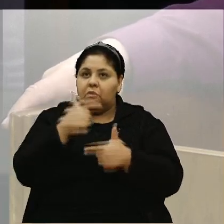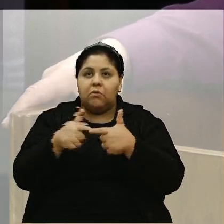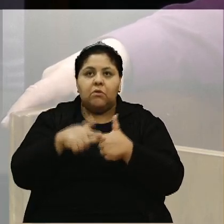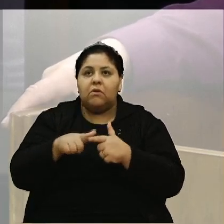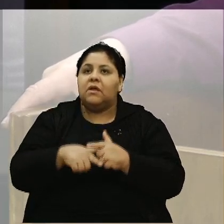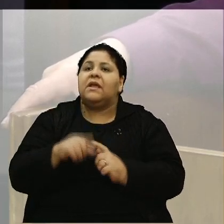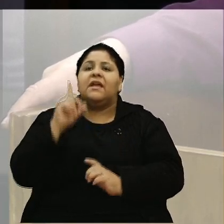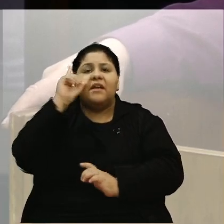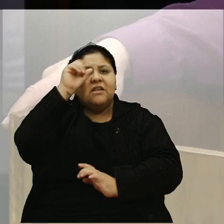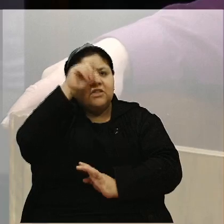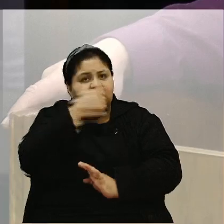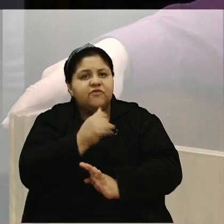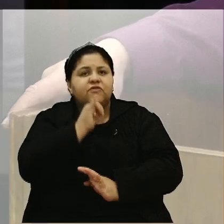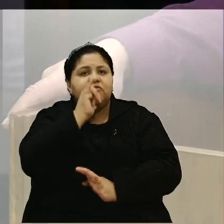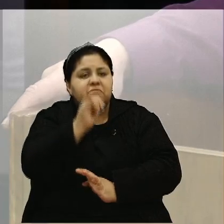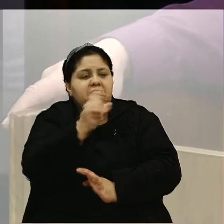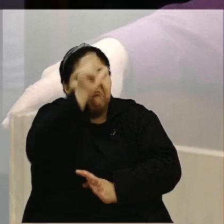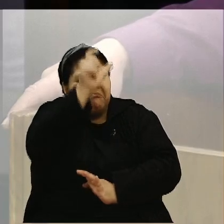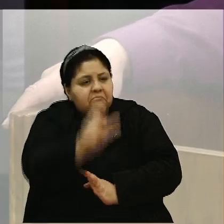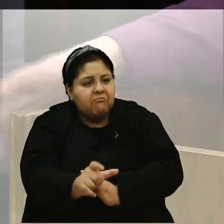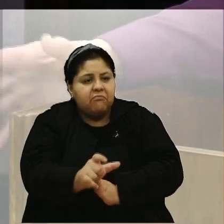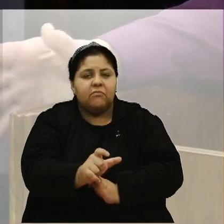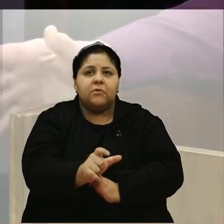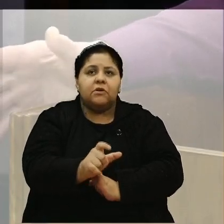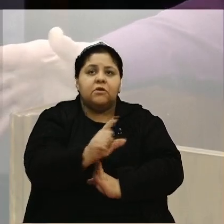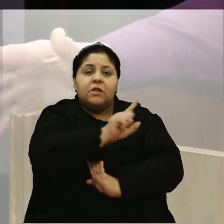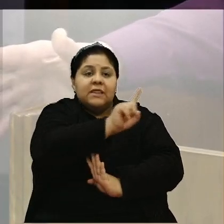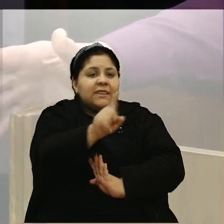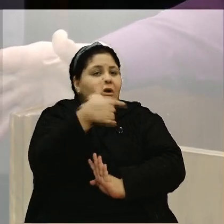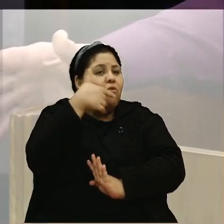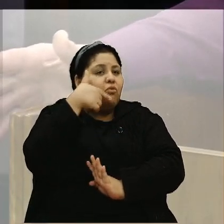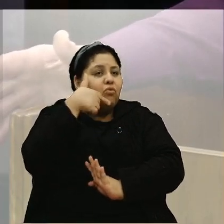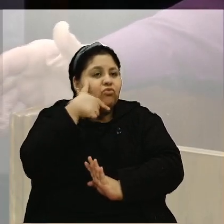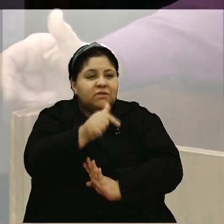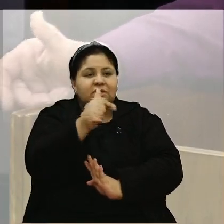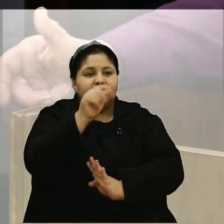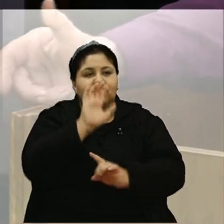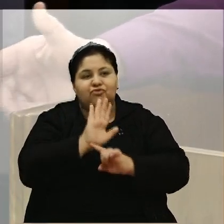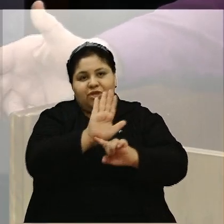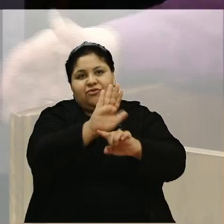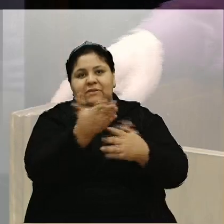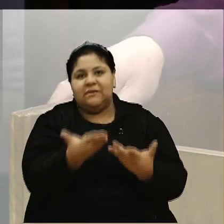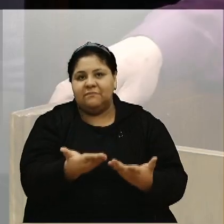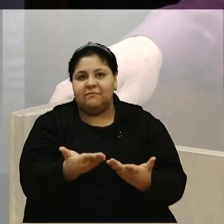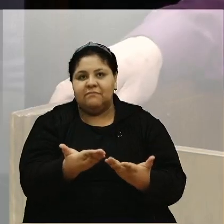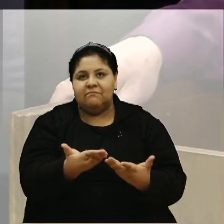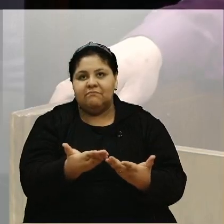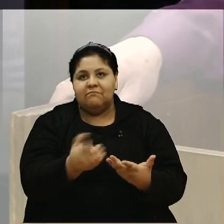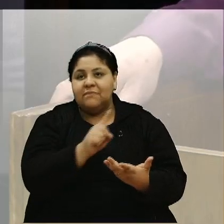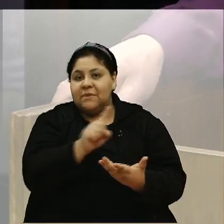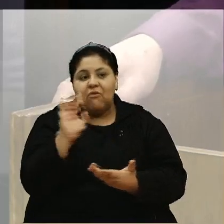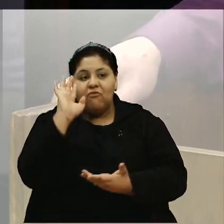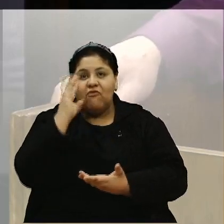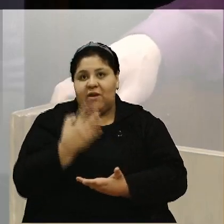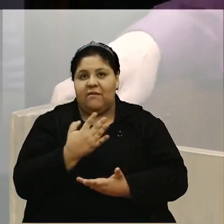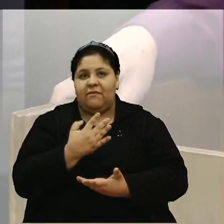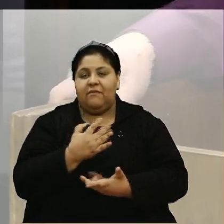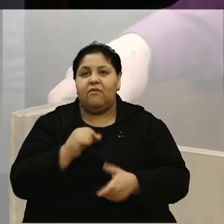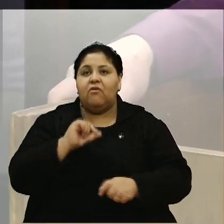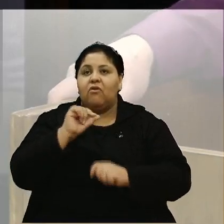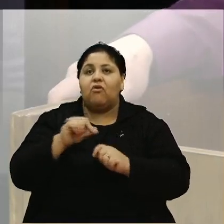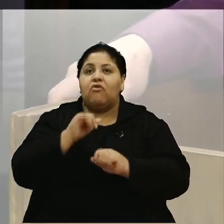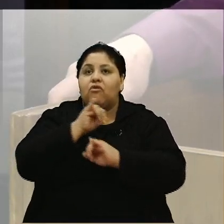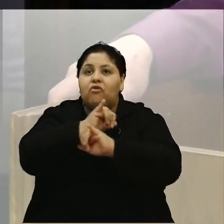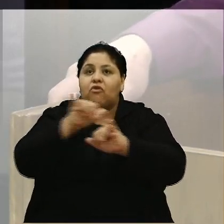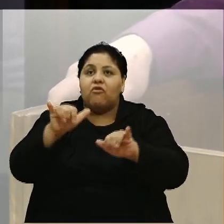duro muitas vezes dizer para uma pessoa, não consigo te ajudar. Isso não vai acontecer. E o que eu disse